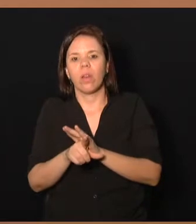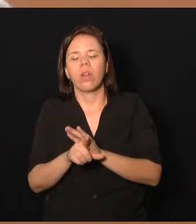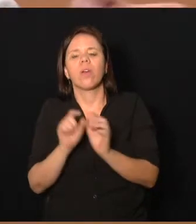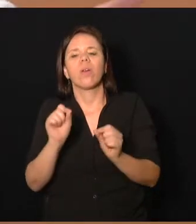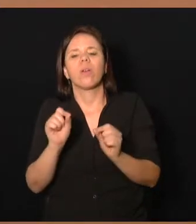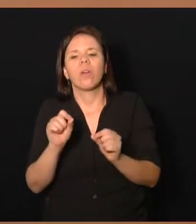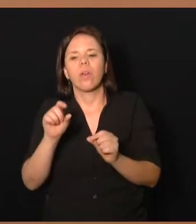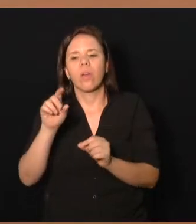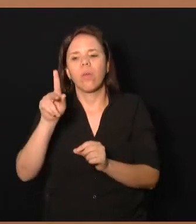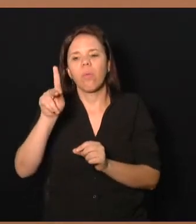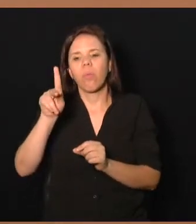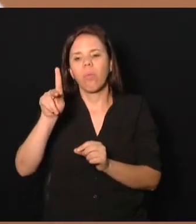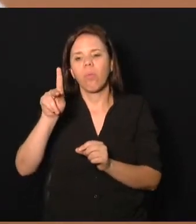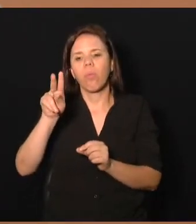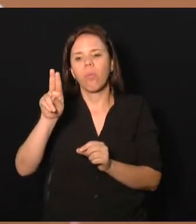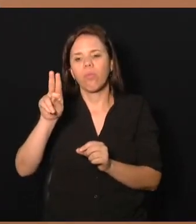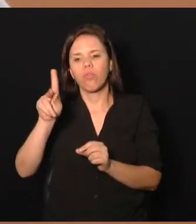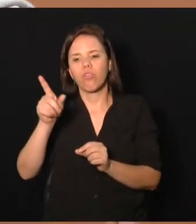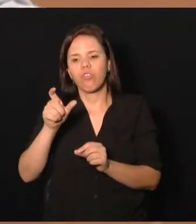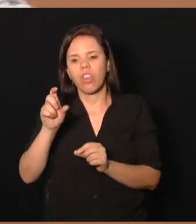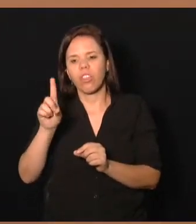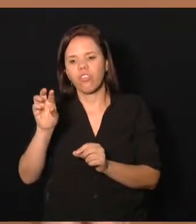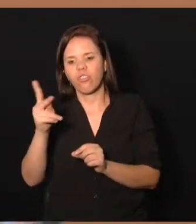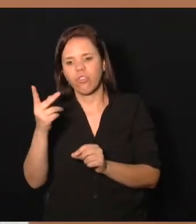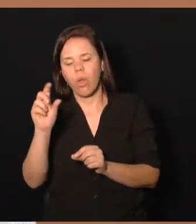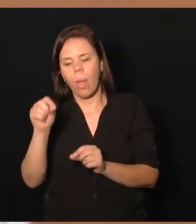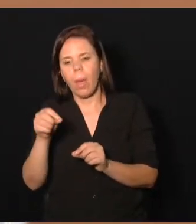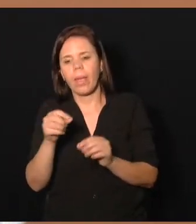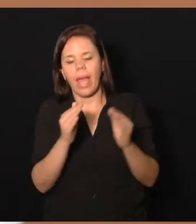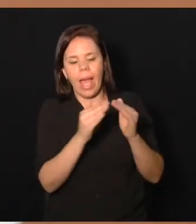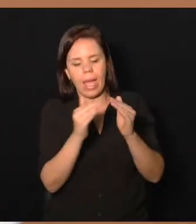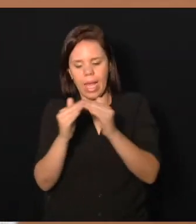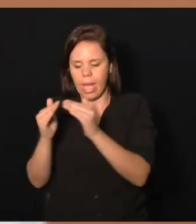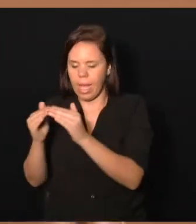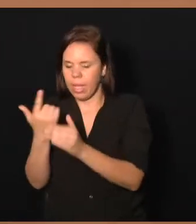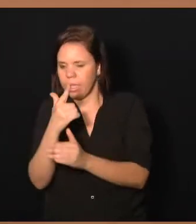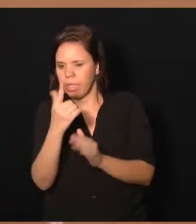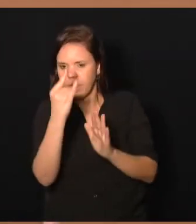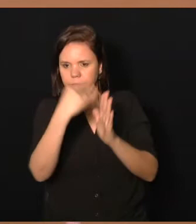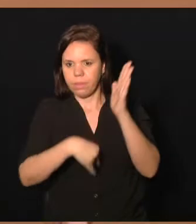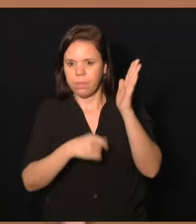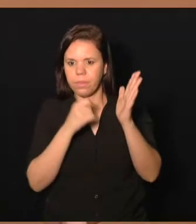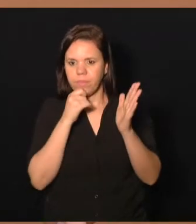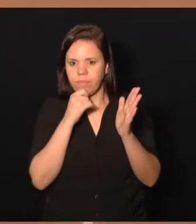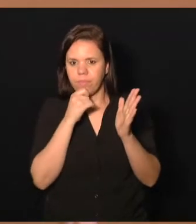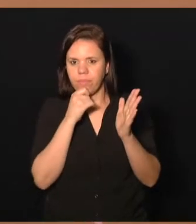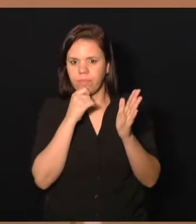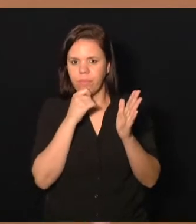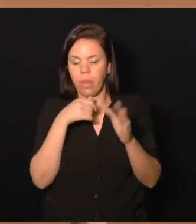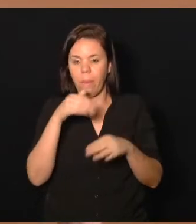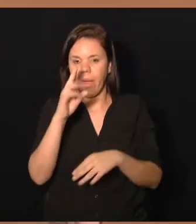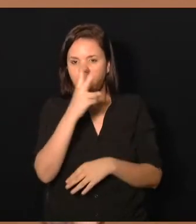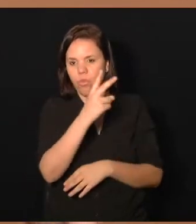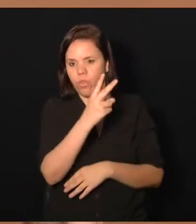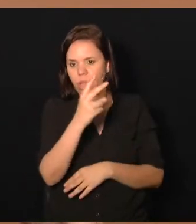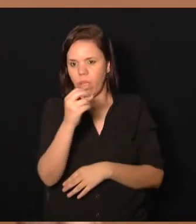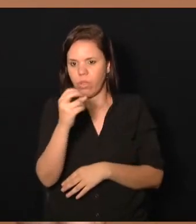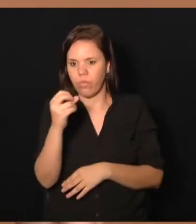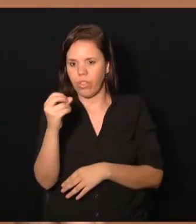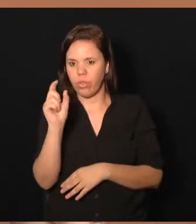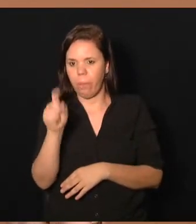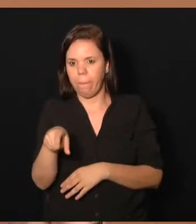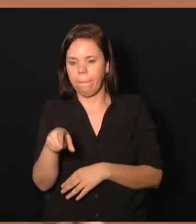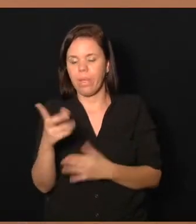do puxadinho? A lei do puxadinho vai regularizar inclusive as casas. Porque nós temos hoje mais de 220 mil imóveis